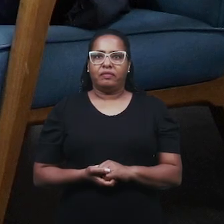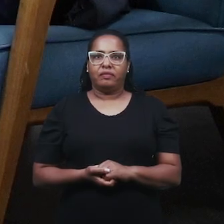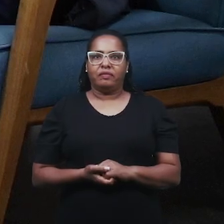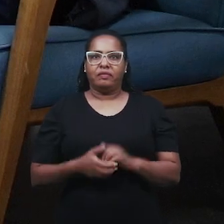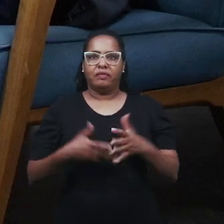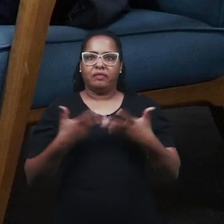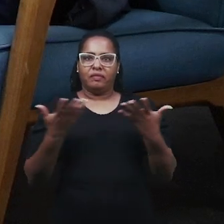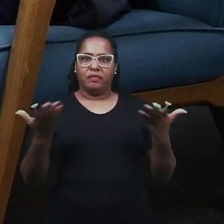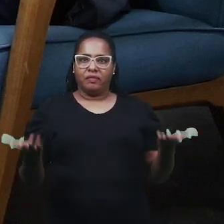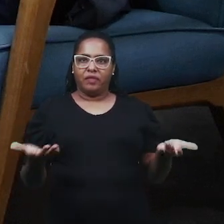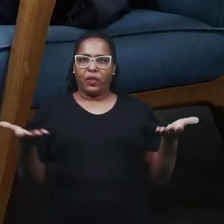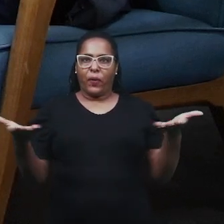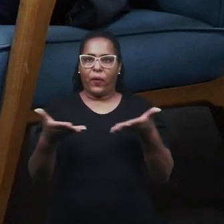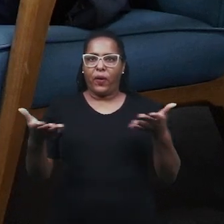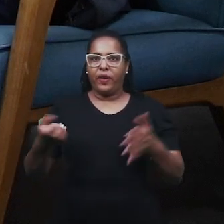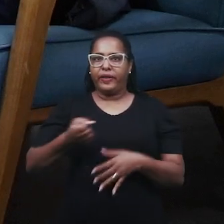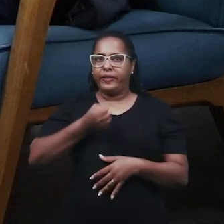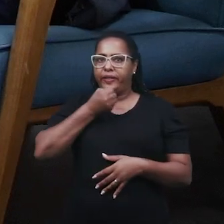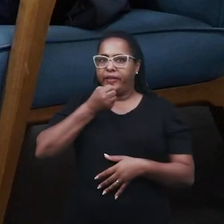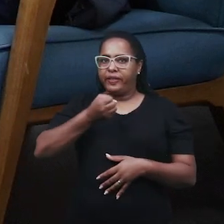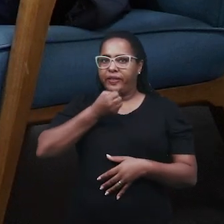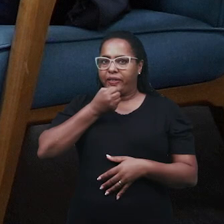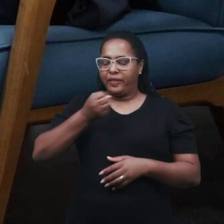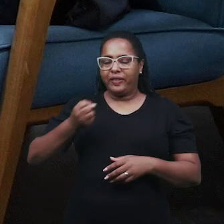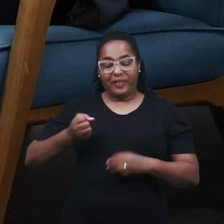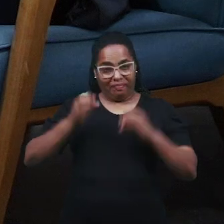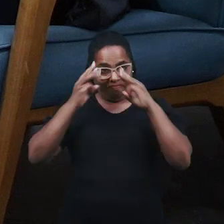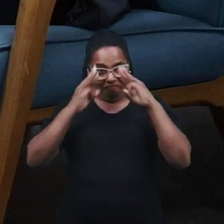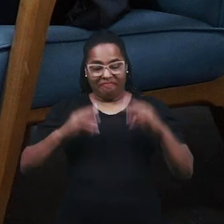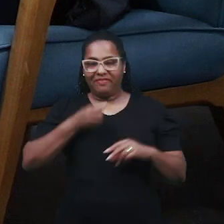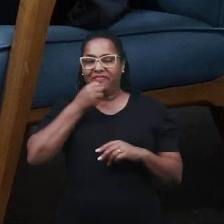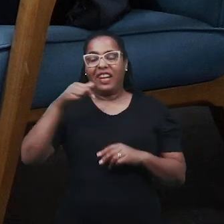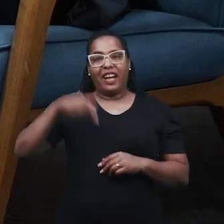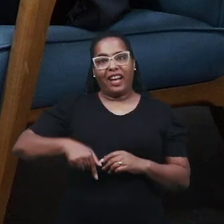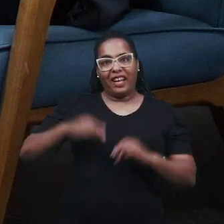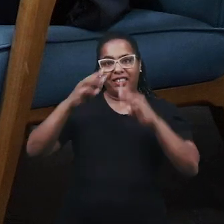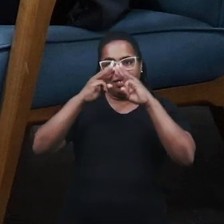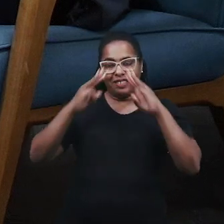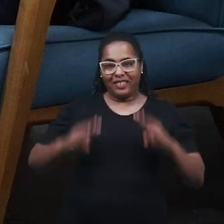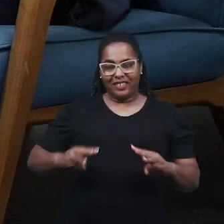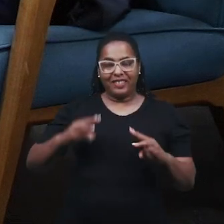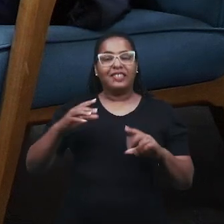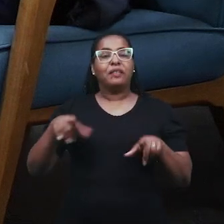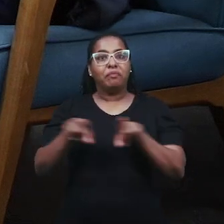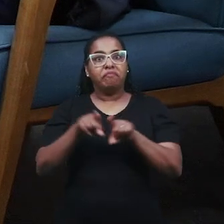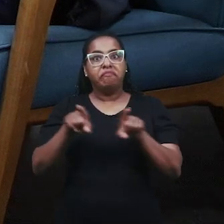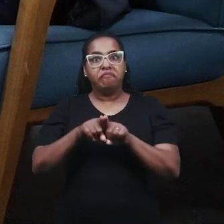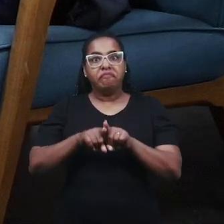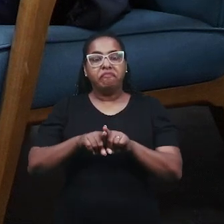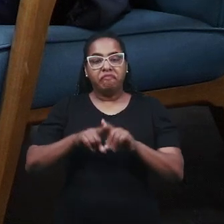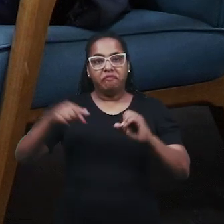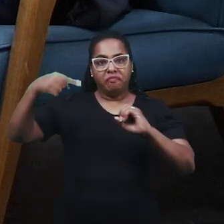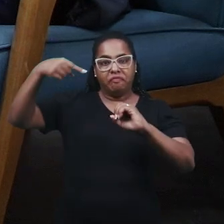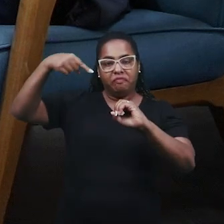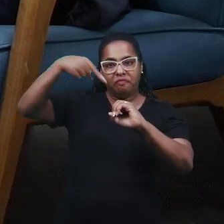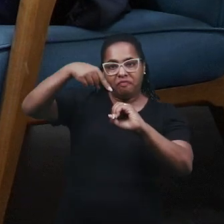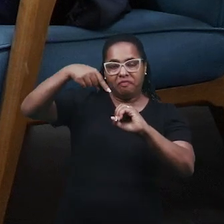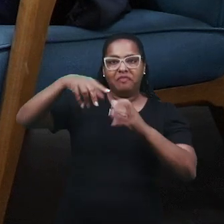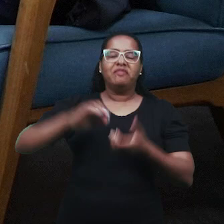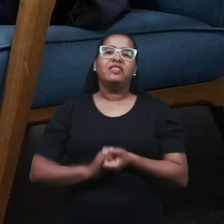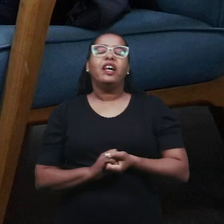E a gente recebe hoje no Manaim Entrevista, aqui, transmitido pela TV Manaim, também você que nos assiste na Rede TV, o